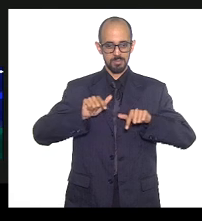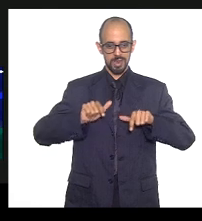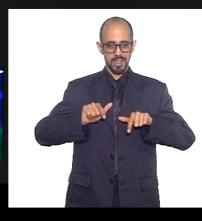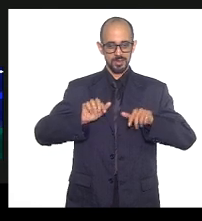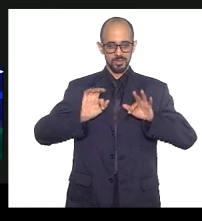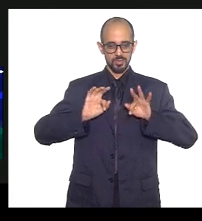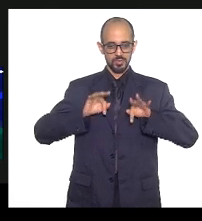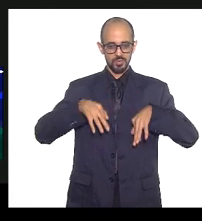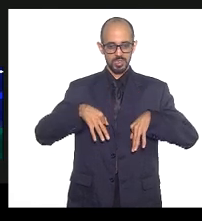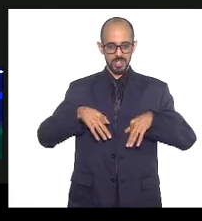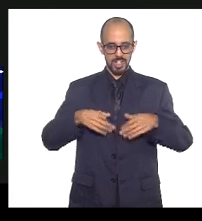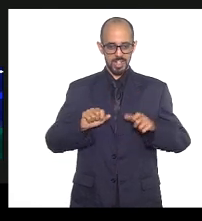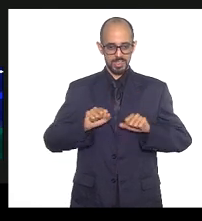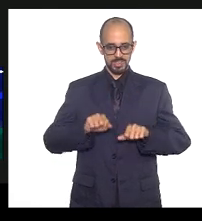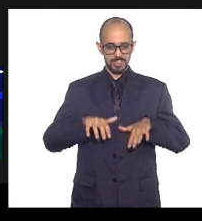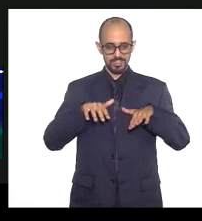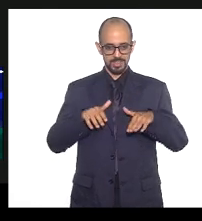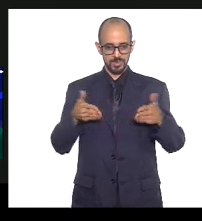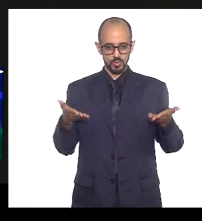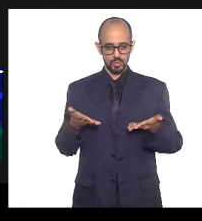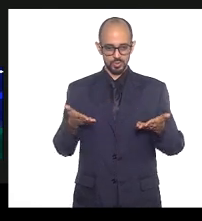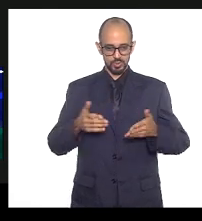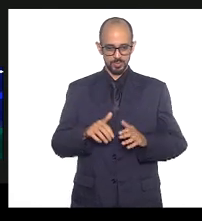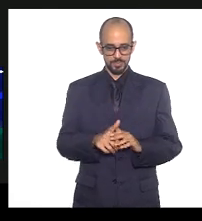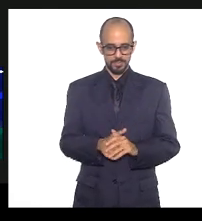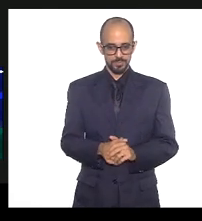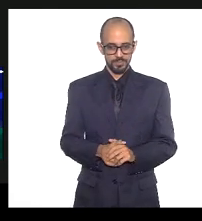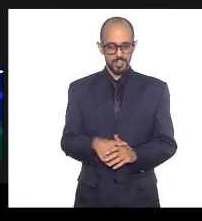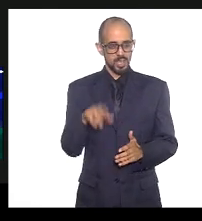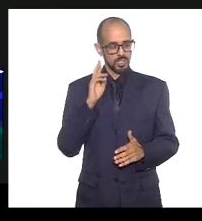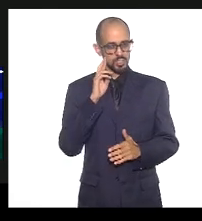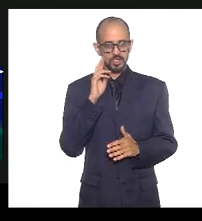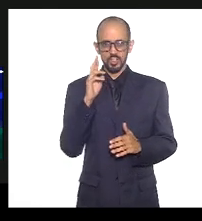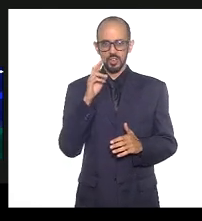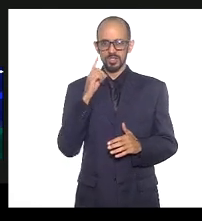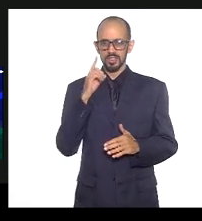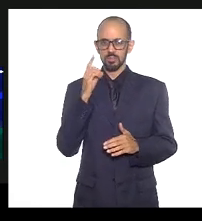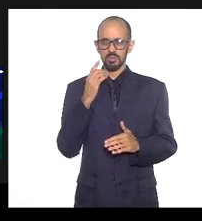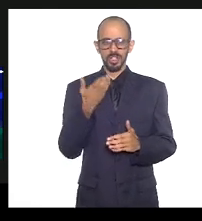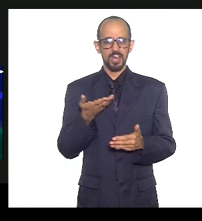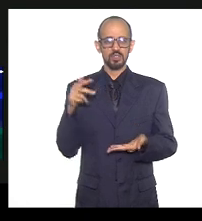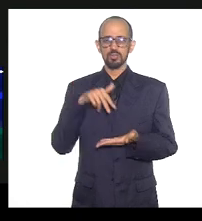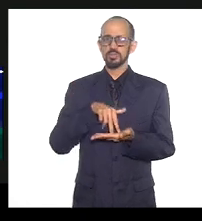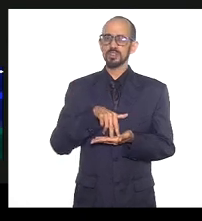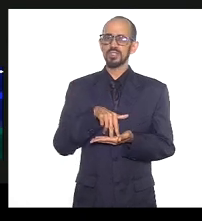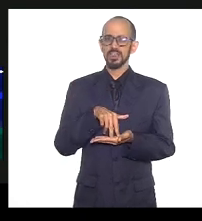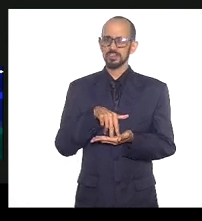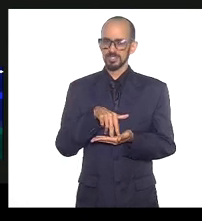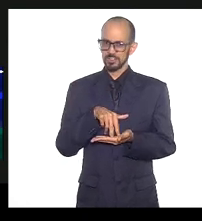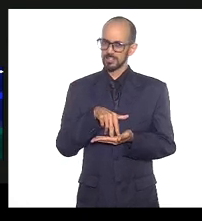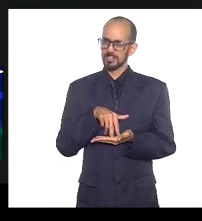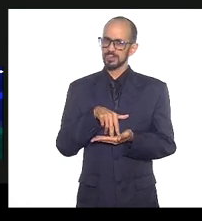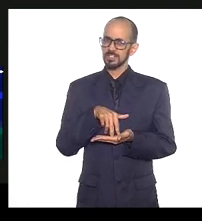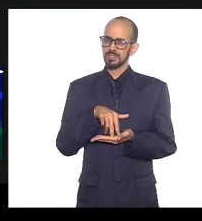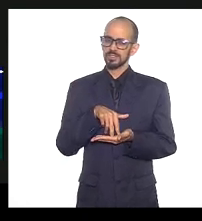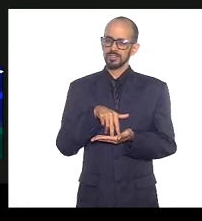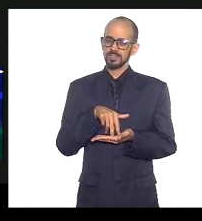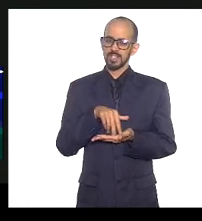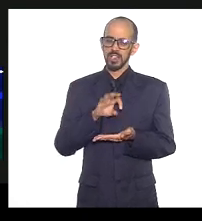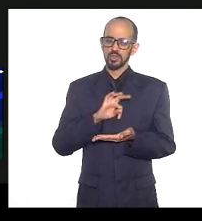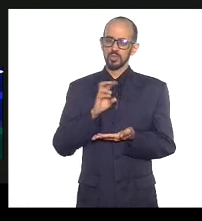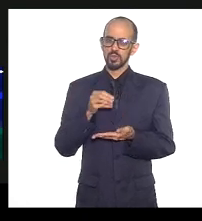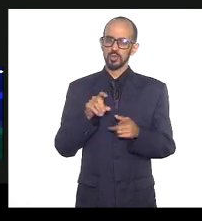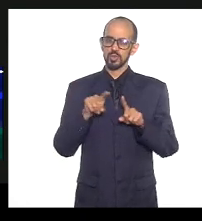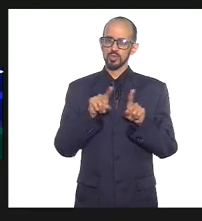final da sessão de hoje senhoras deputadas presentes senhores deputados presentes servidores